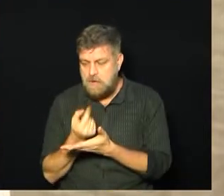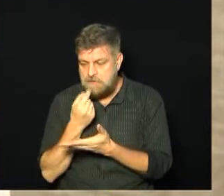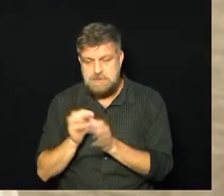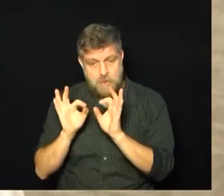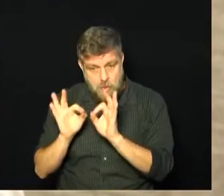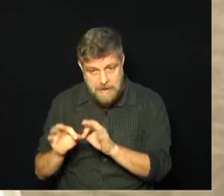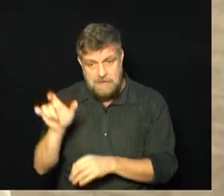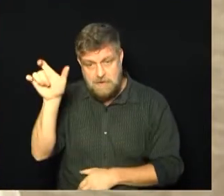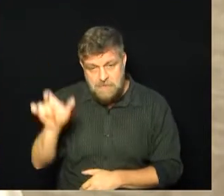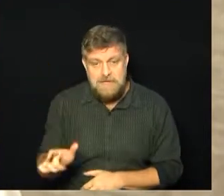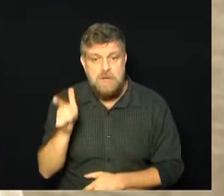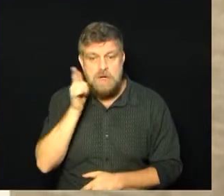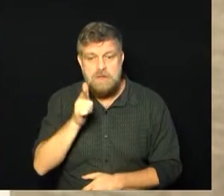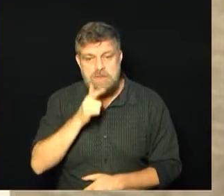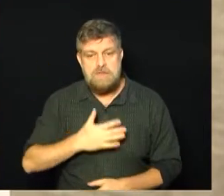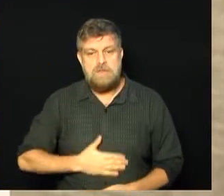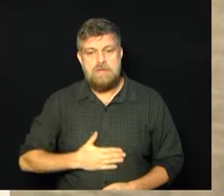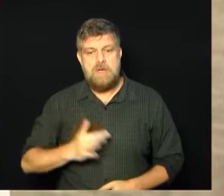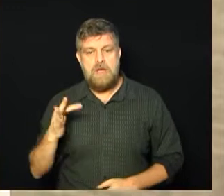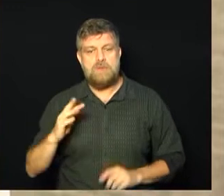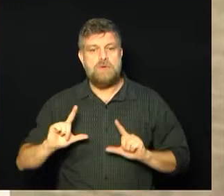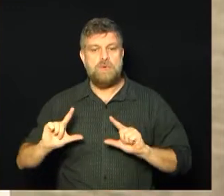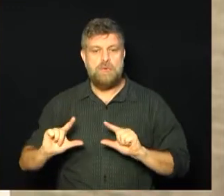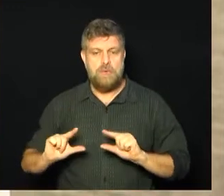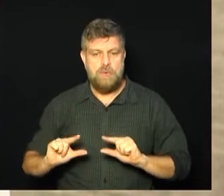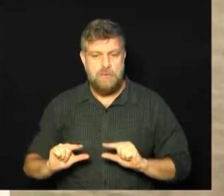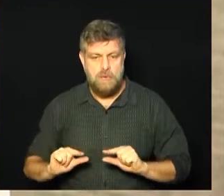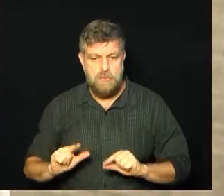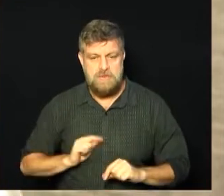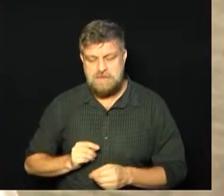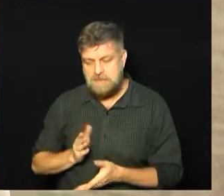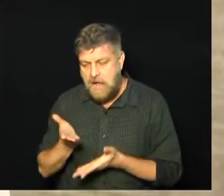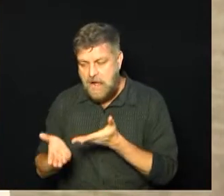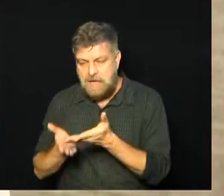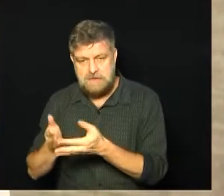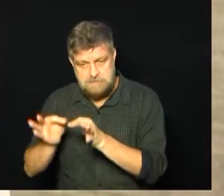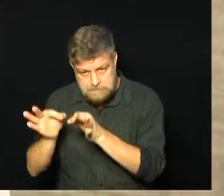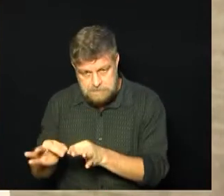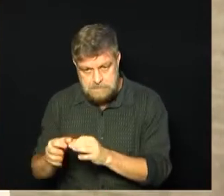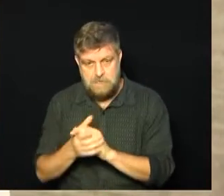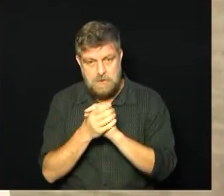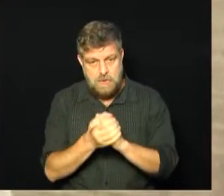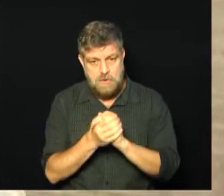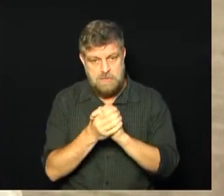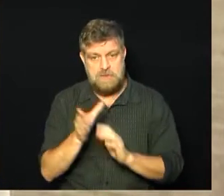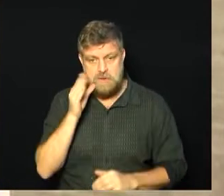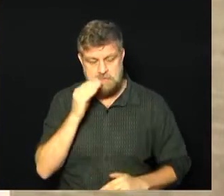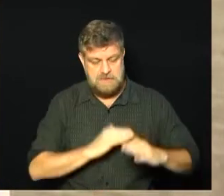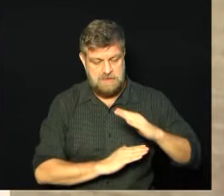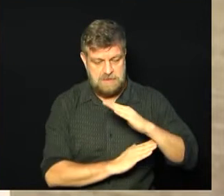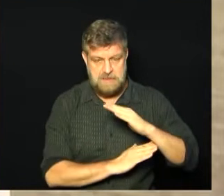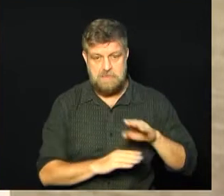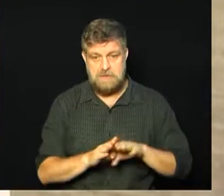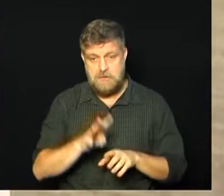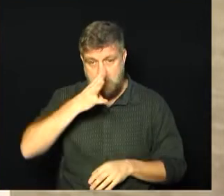para que ele pudesse ter aí um conforto na sua dor abdominal, enfim, para que ele pudesse ser atendido a contento. Então, parabenizar os funcionários da Câmara, o